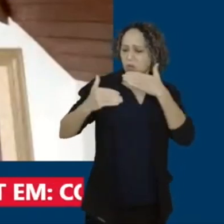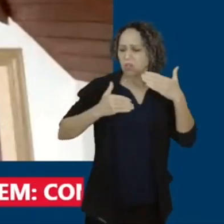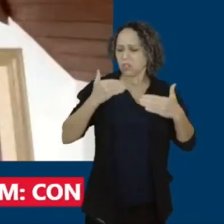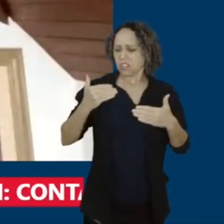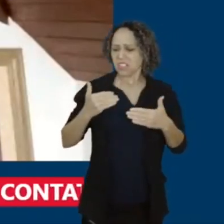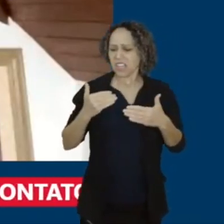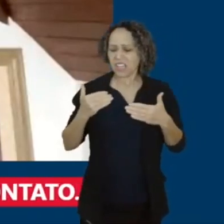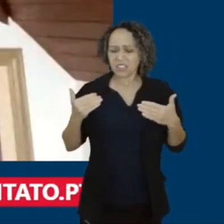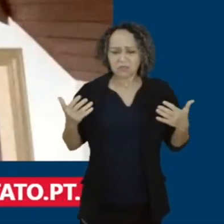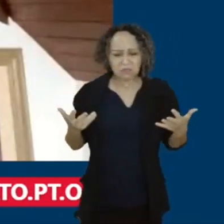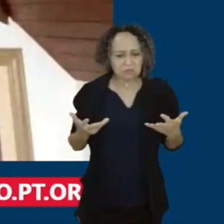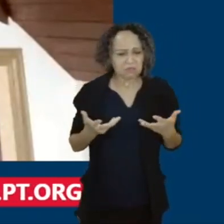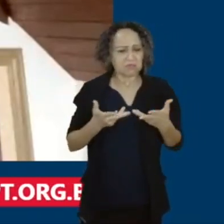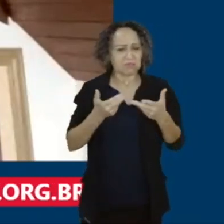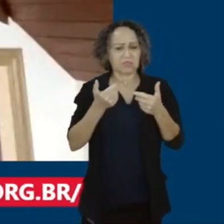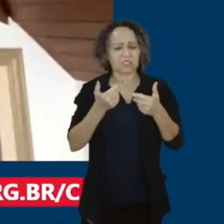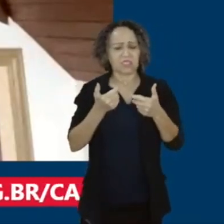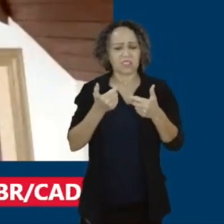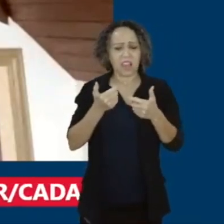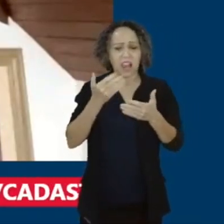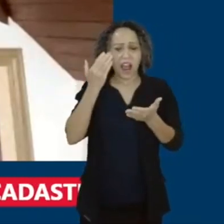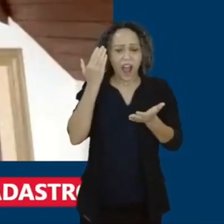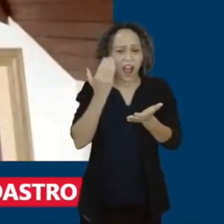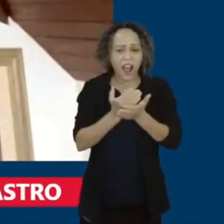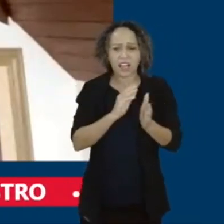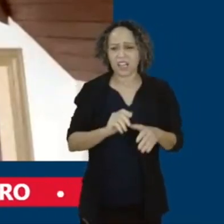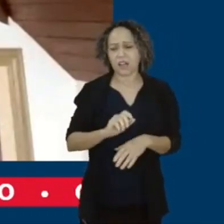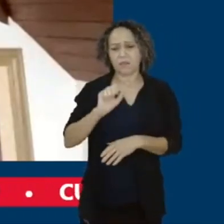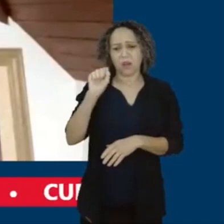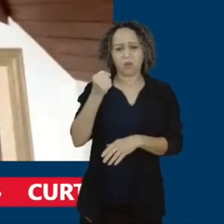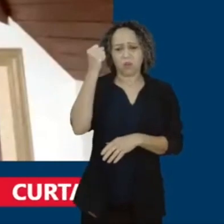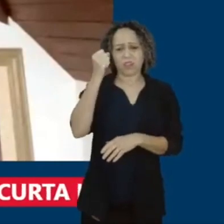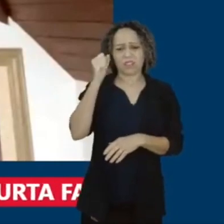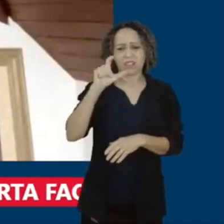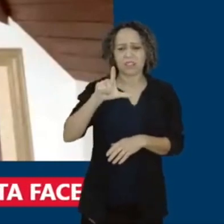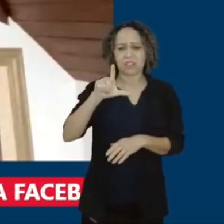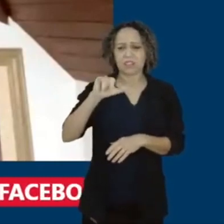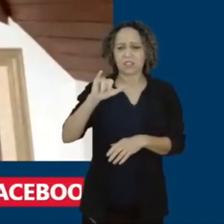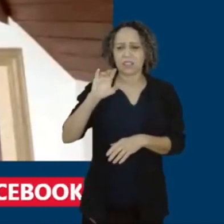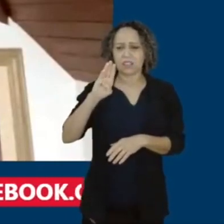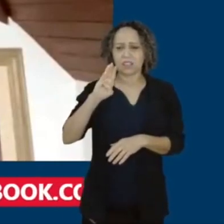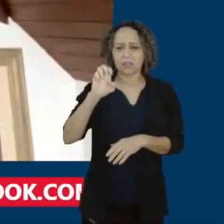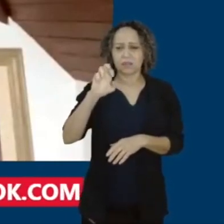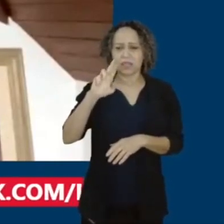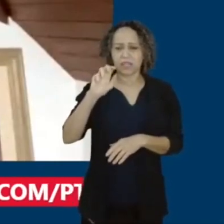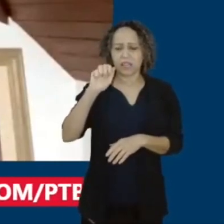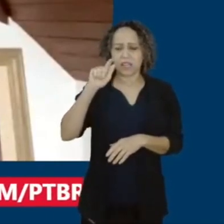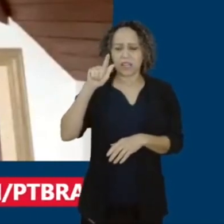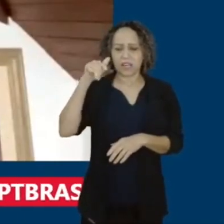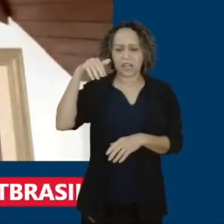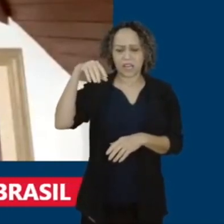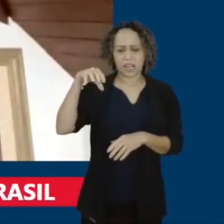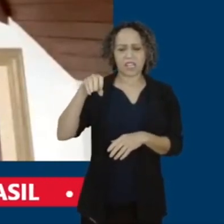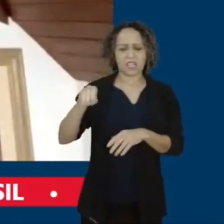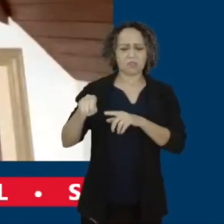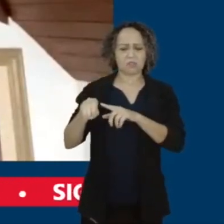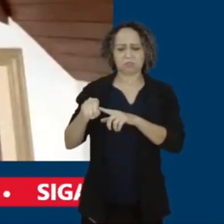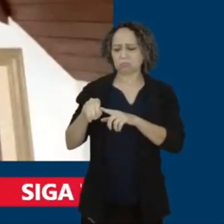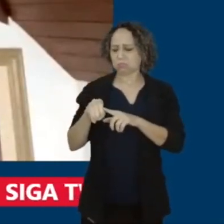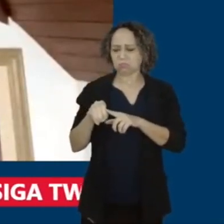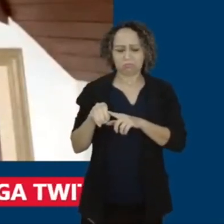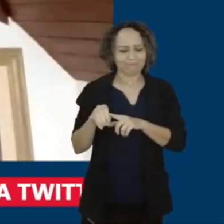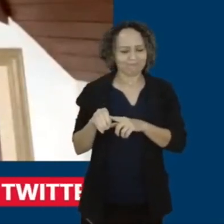esse liberalismo que não tem nenhuma preocupação com as pessoas. Na linha do Papa